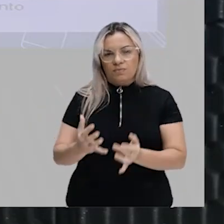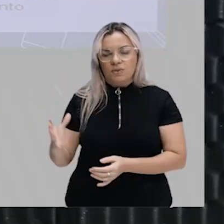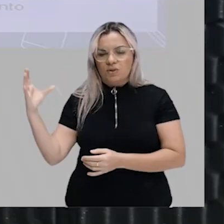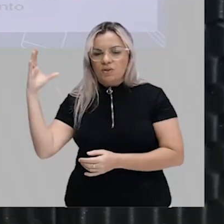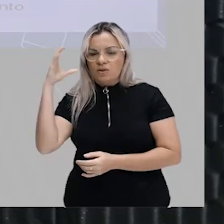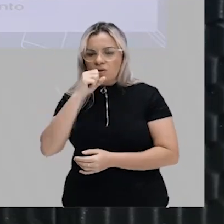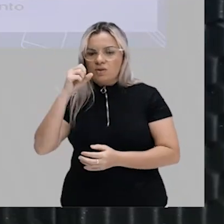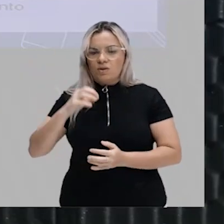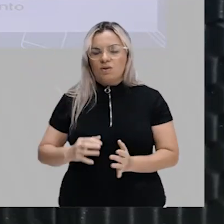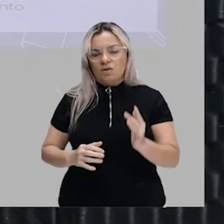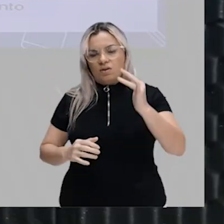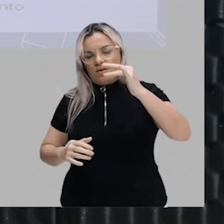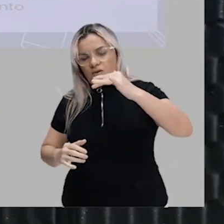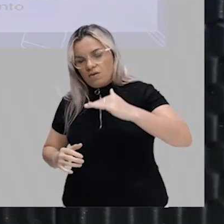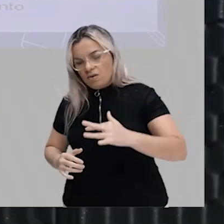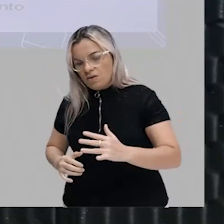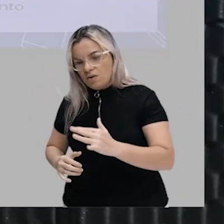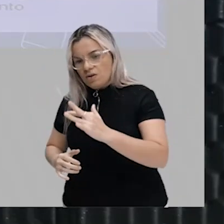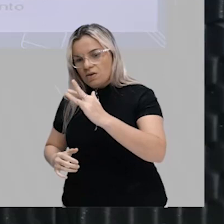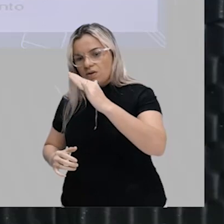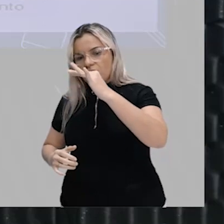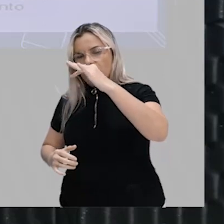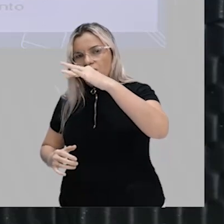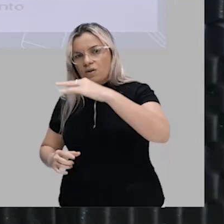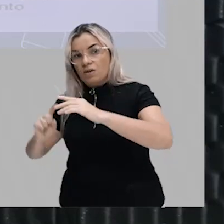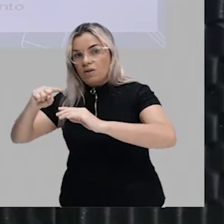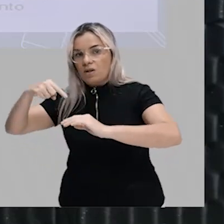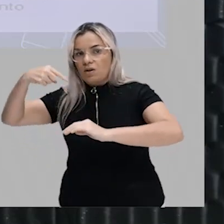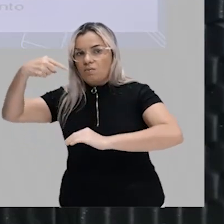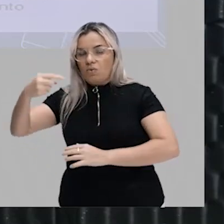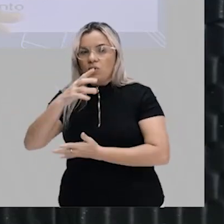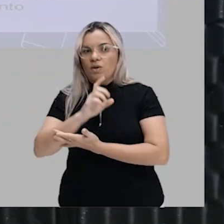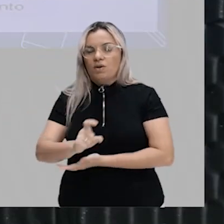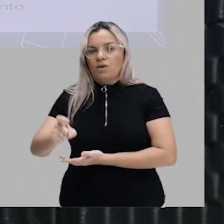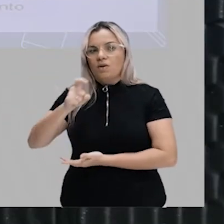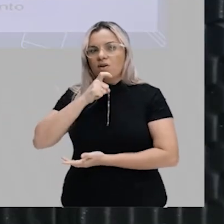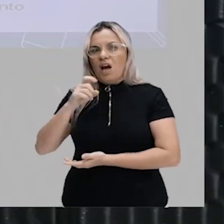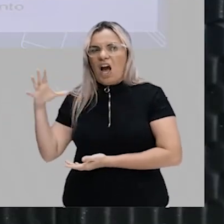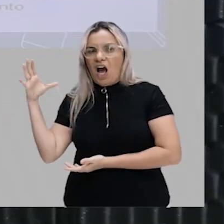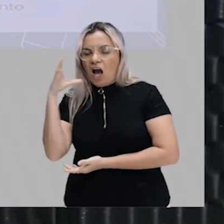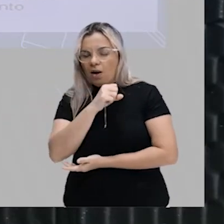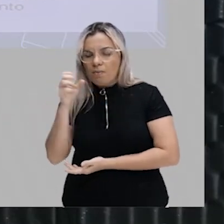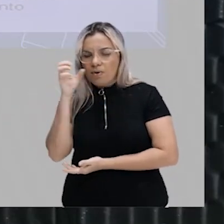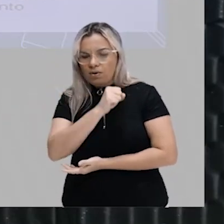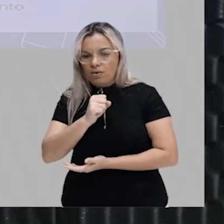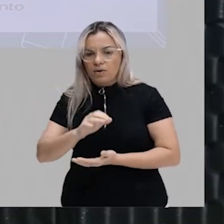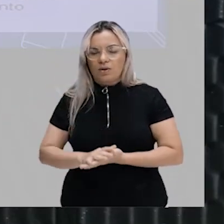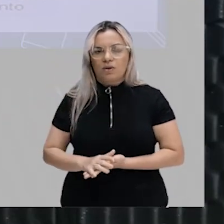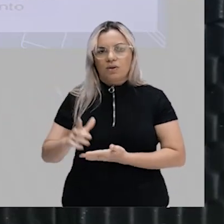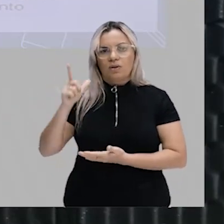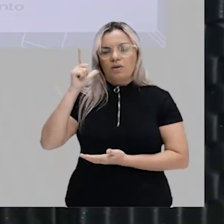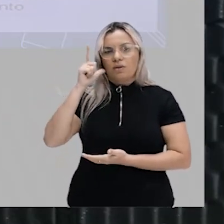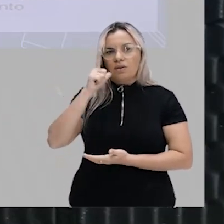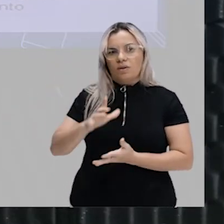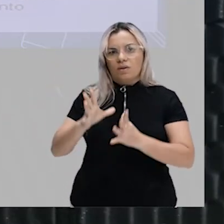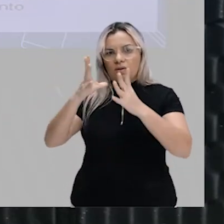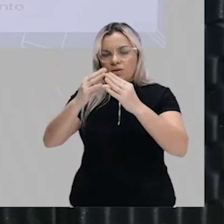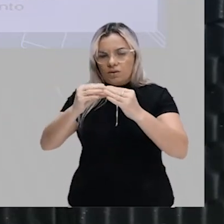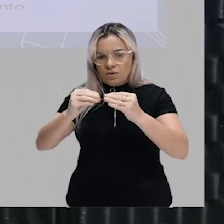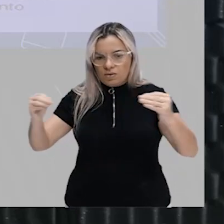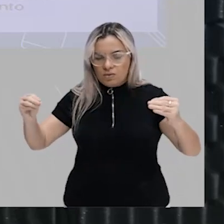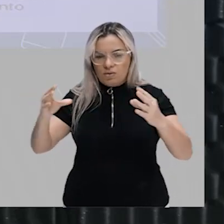ele vai para uma parte que vai resfriar o leite rapidamente, bruscamente. E assim ele consegue